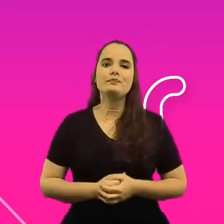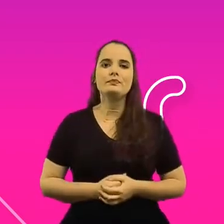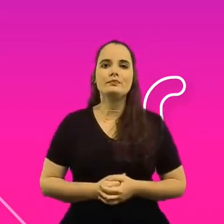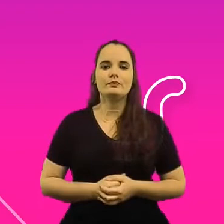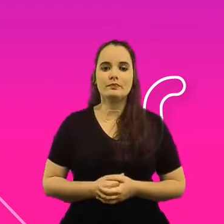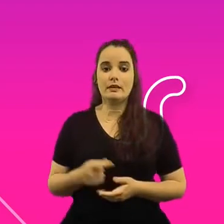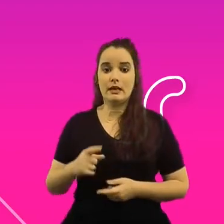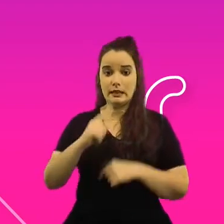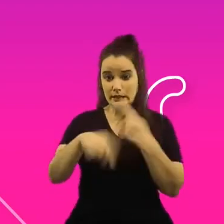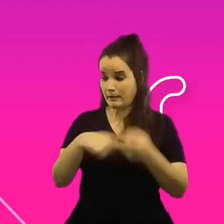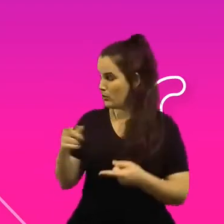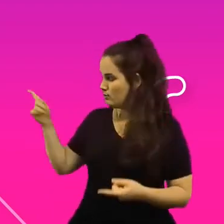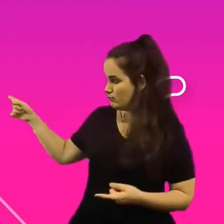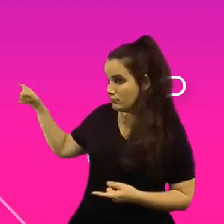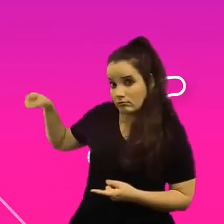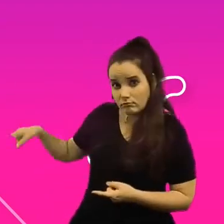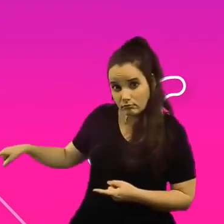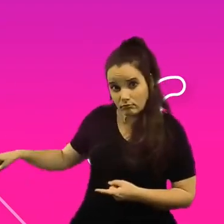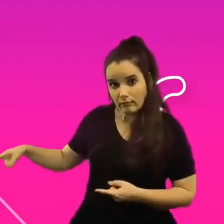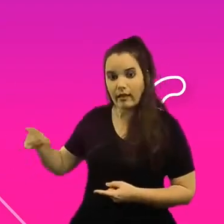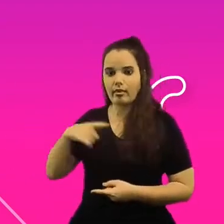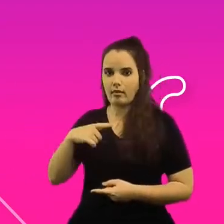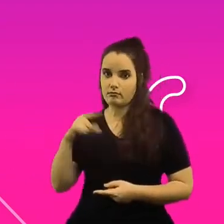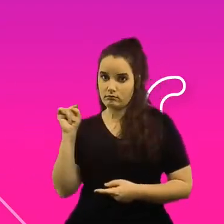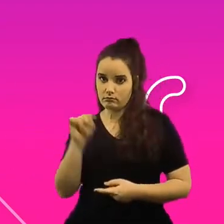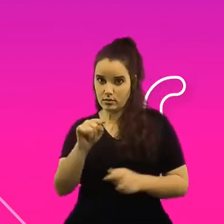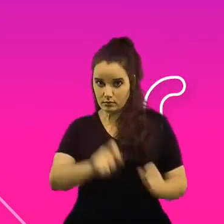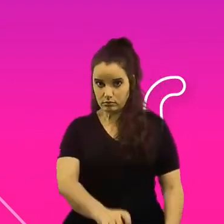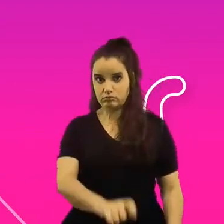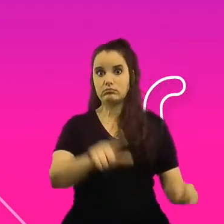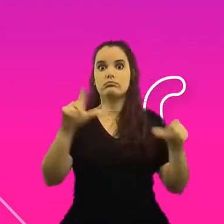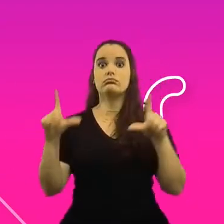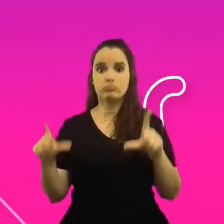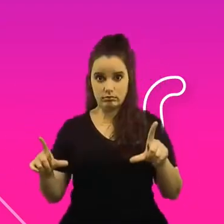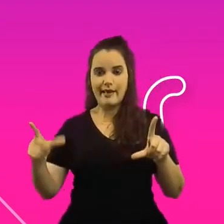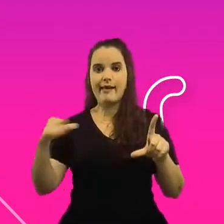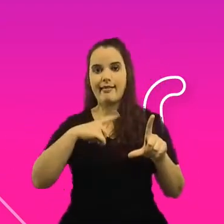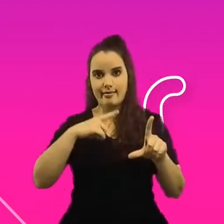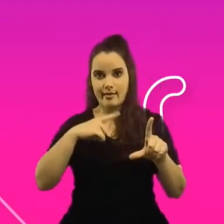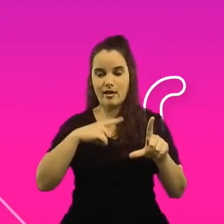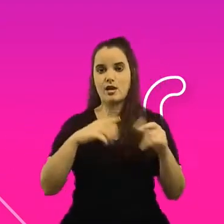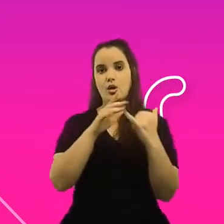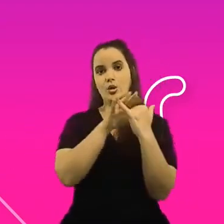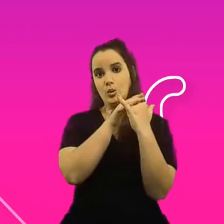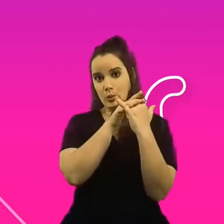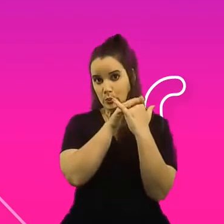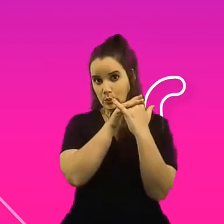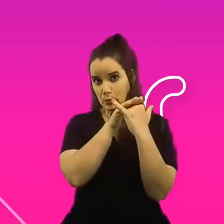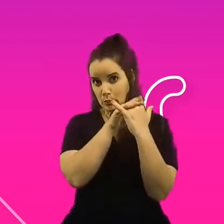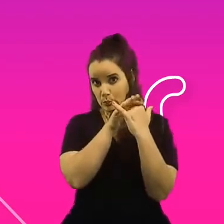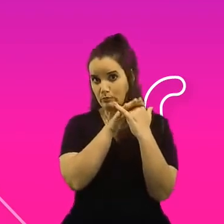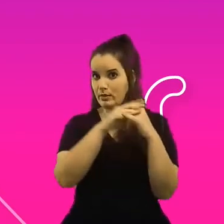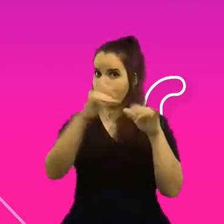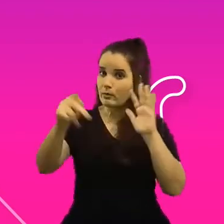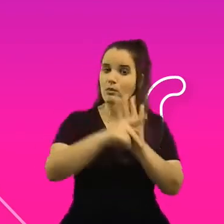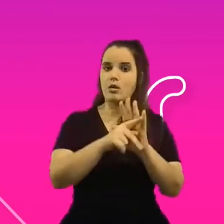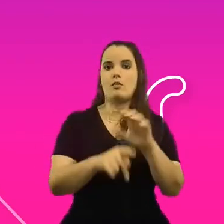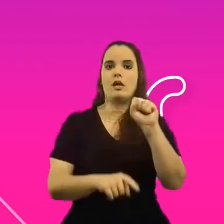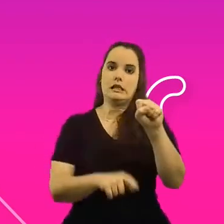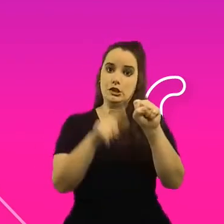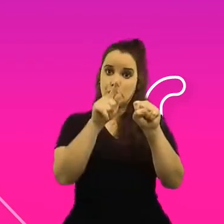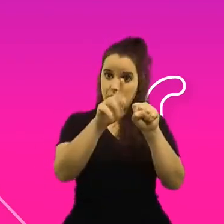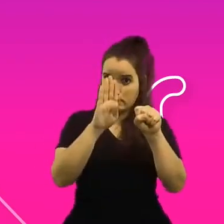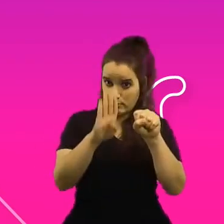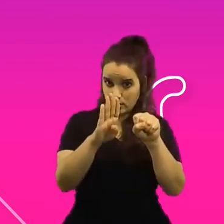Assista Aqui, você vai para uma playlist do canal do SGB no YouTube, onde lá também a gente fez uma